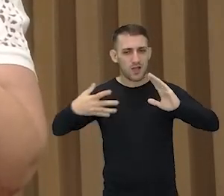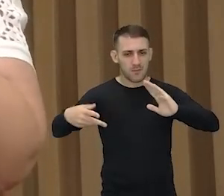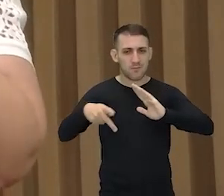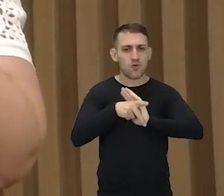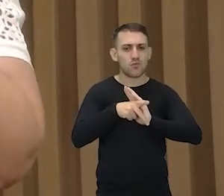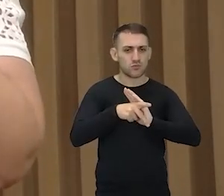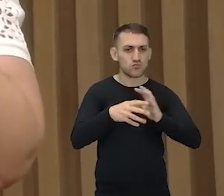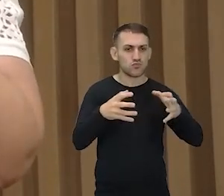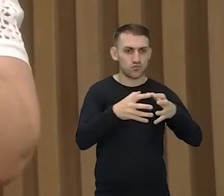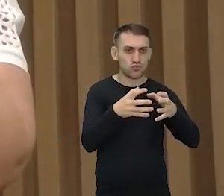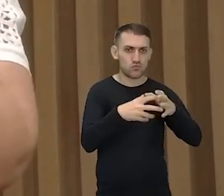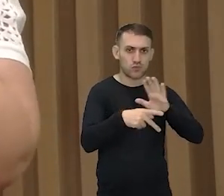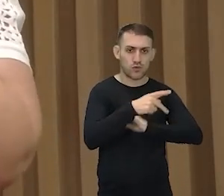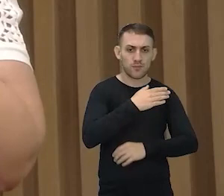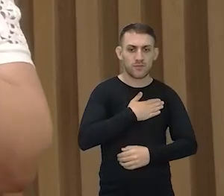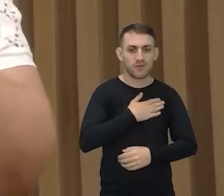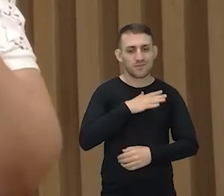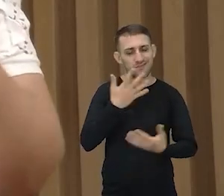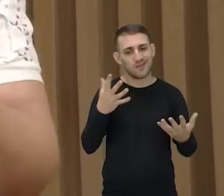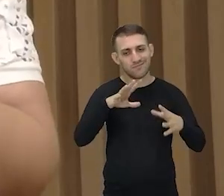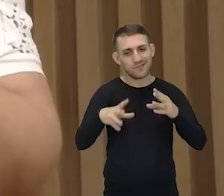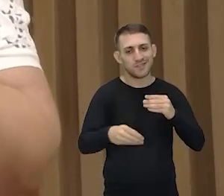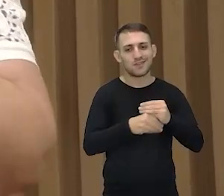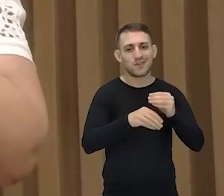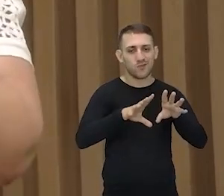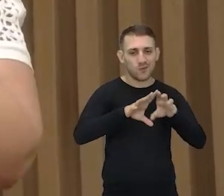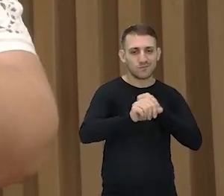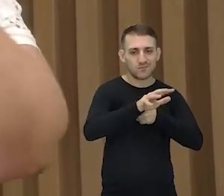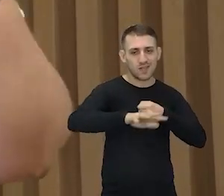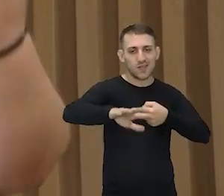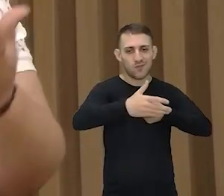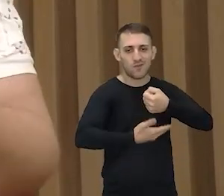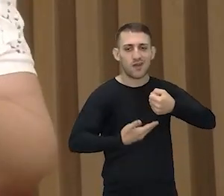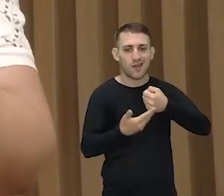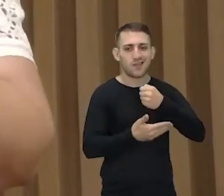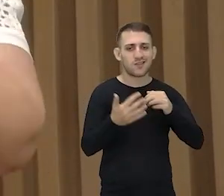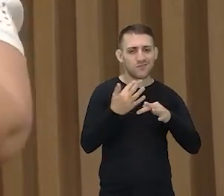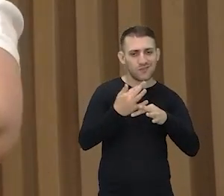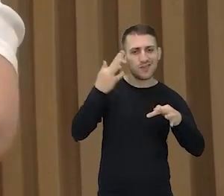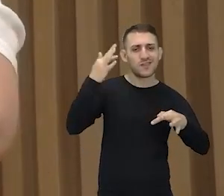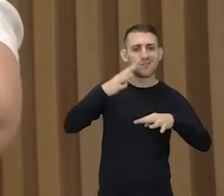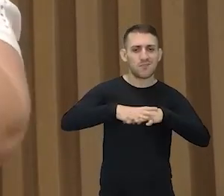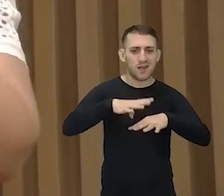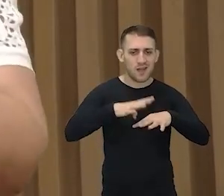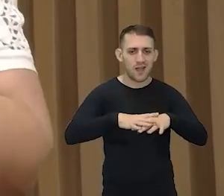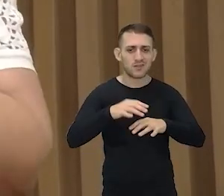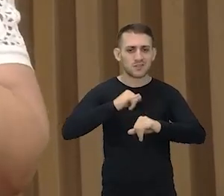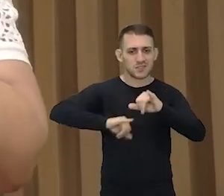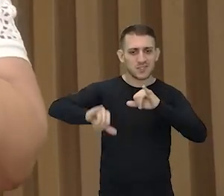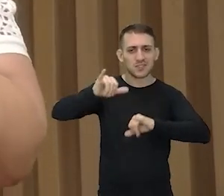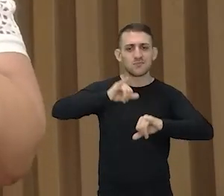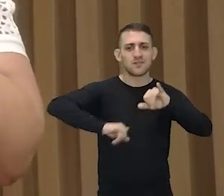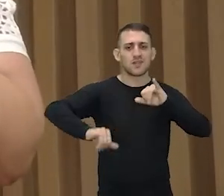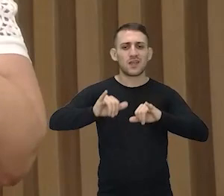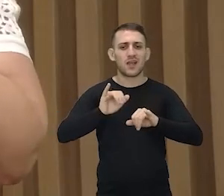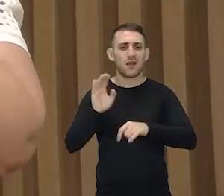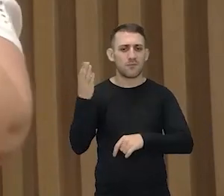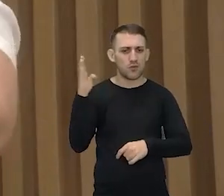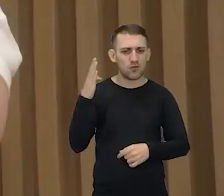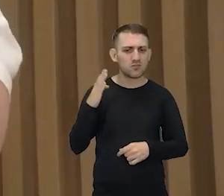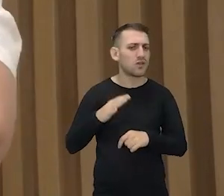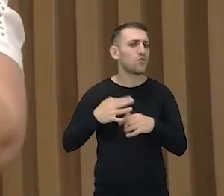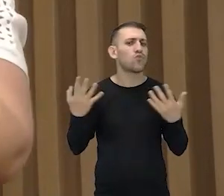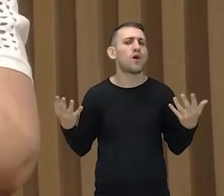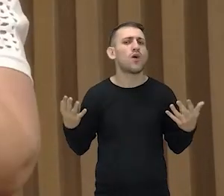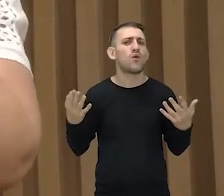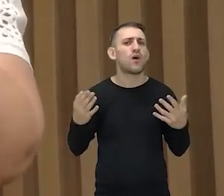Então, essa integração com a formação geral básica, tá, em física, em matemática, em química, em biologia, quais são